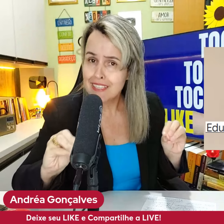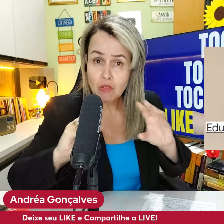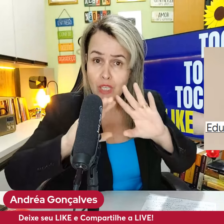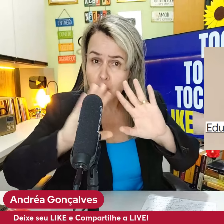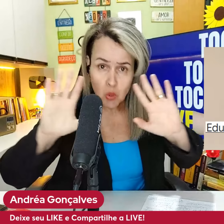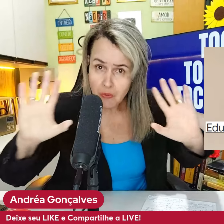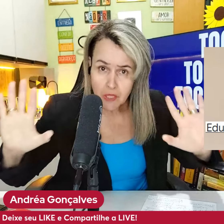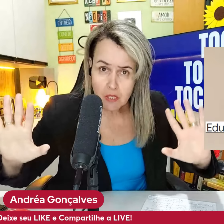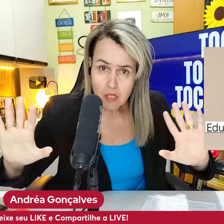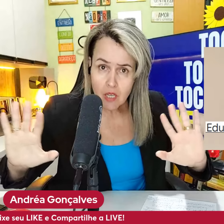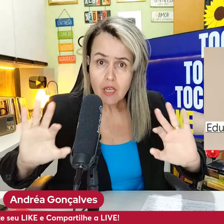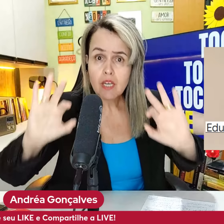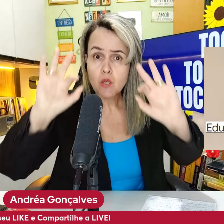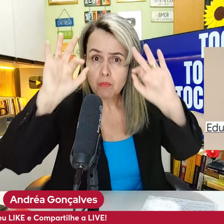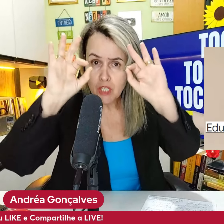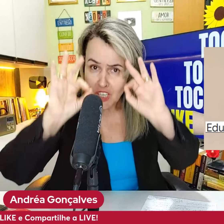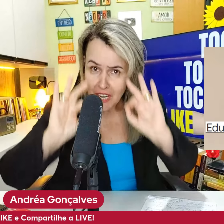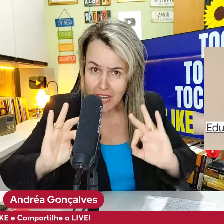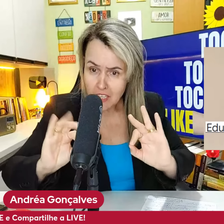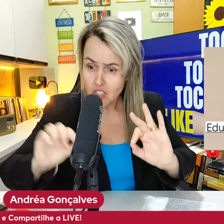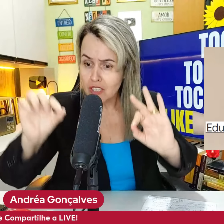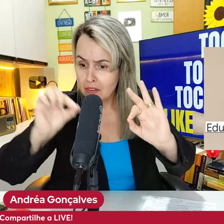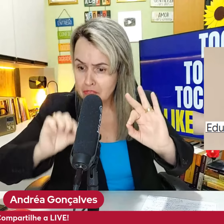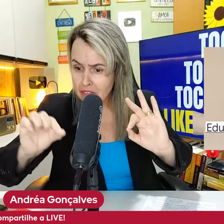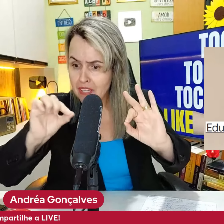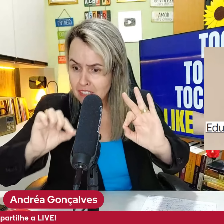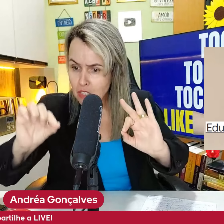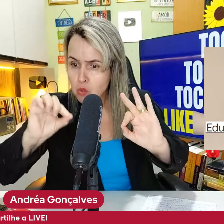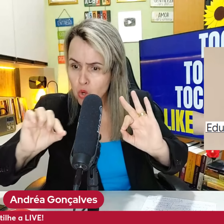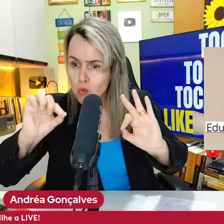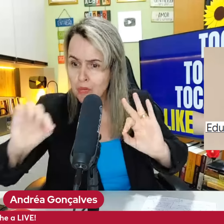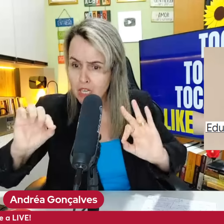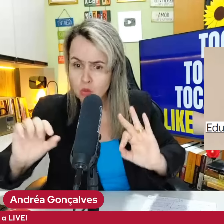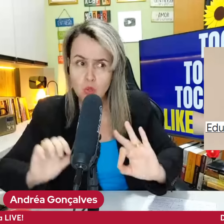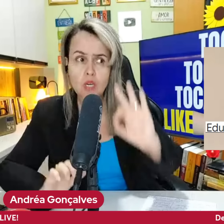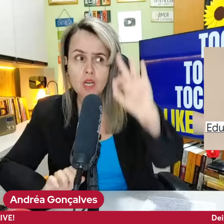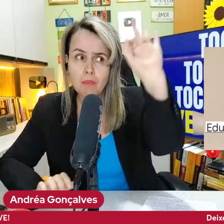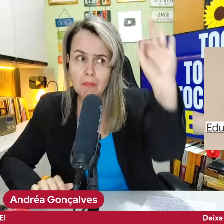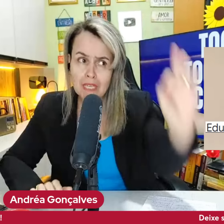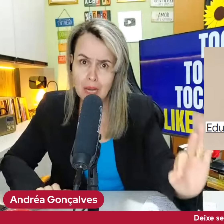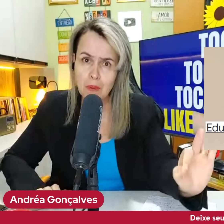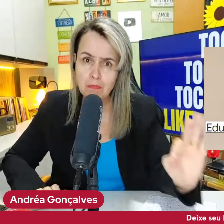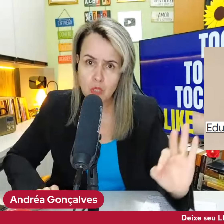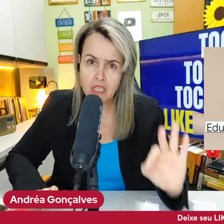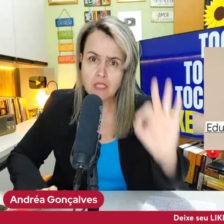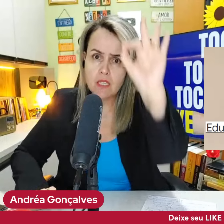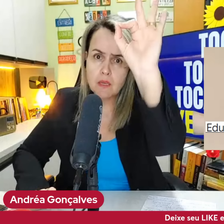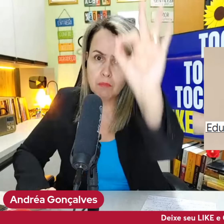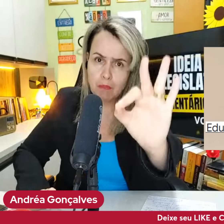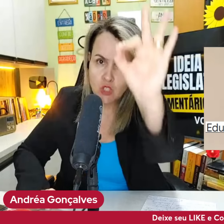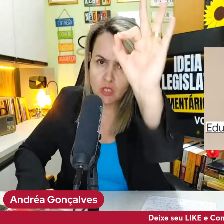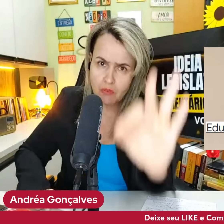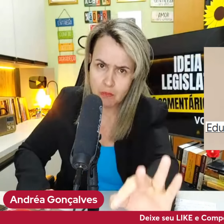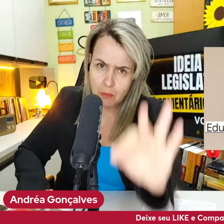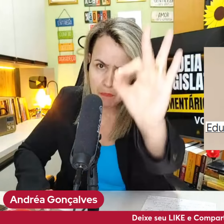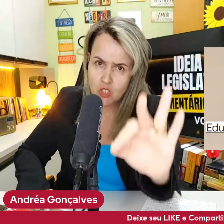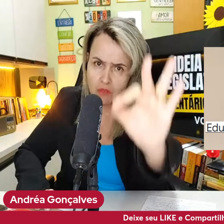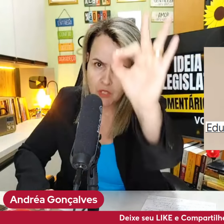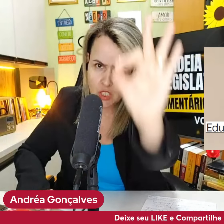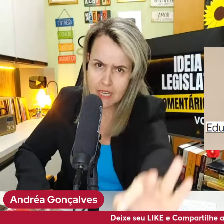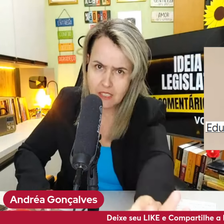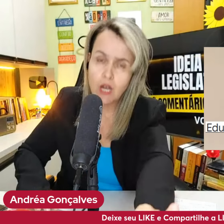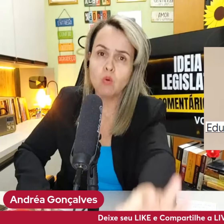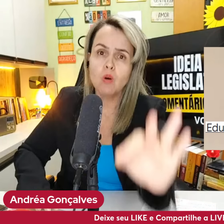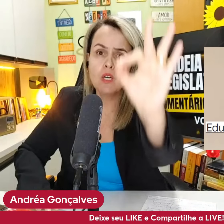vai ser Não tenha dúvidas pgr já deve estar fazendo documento para mandar paraa polícia para pedir para